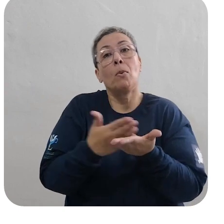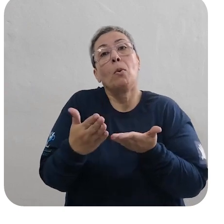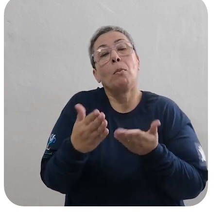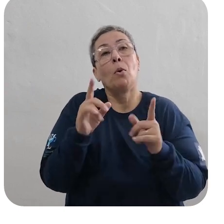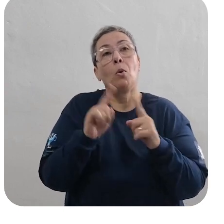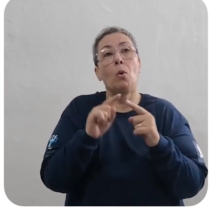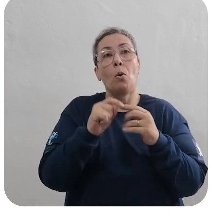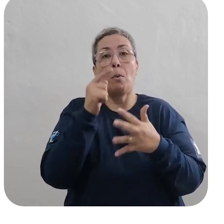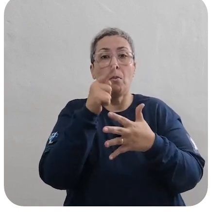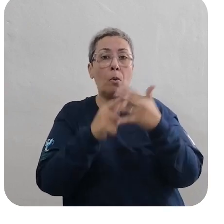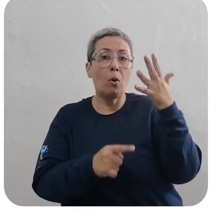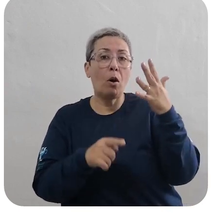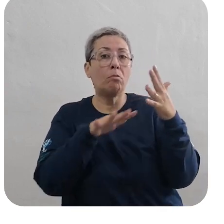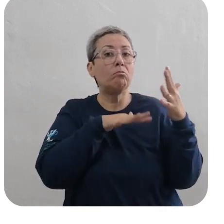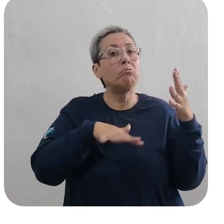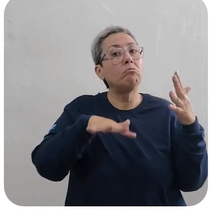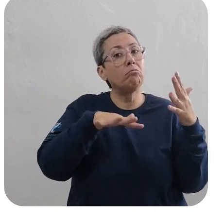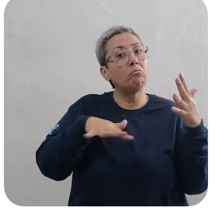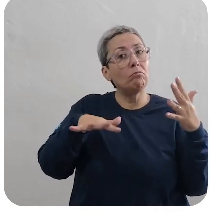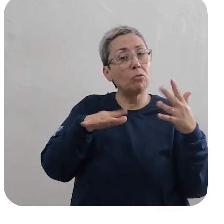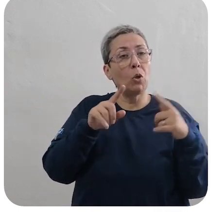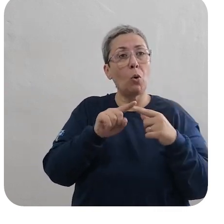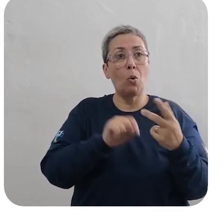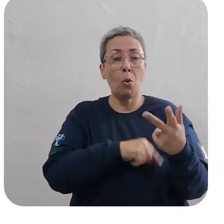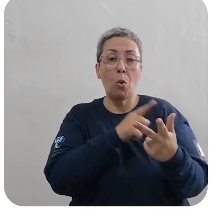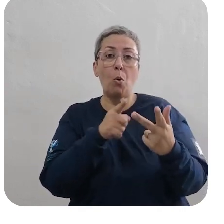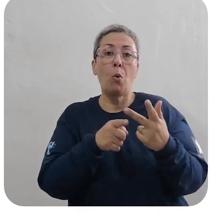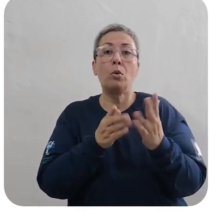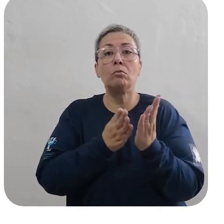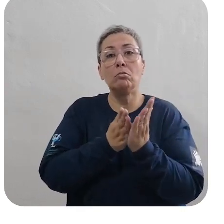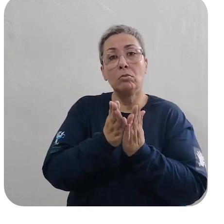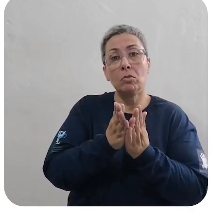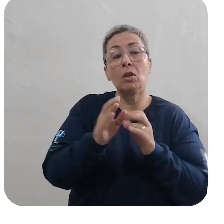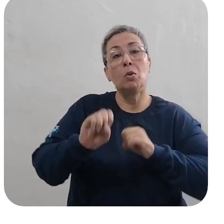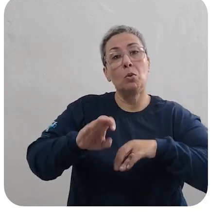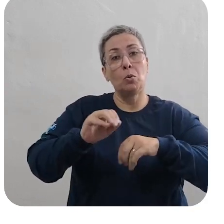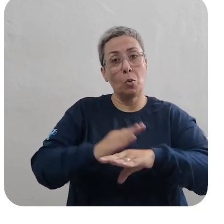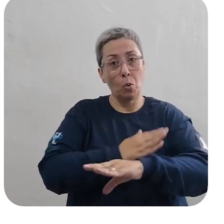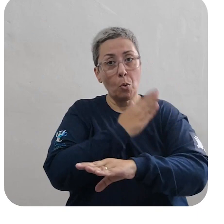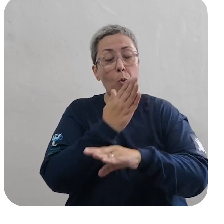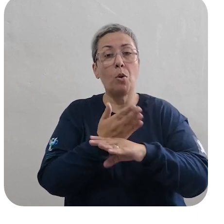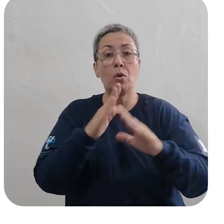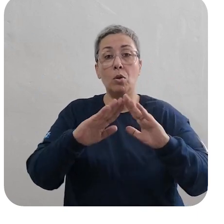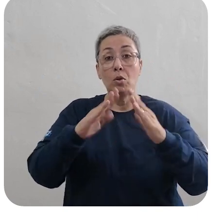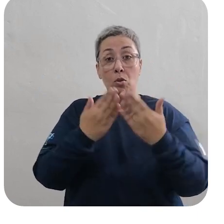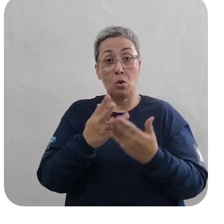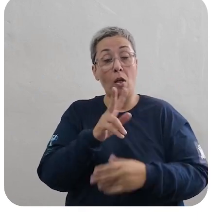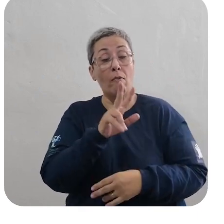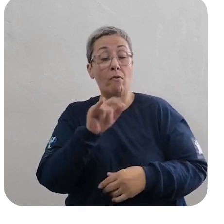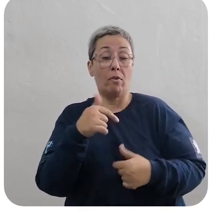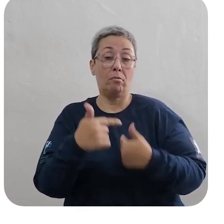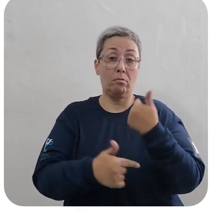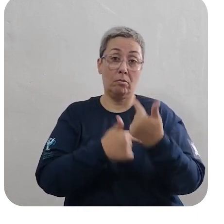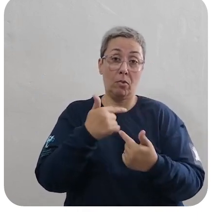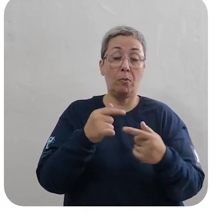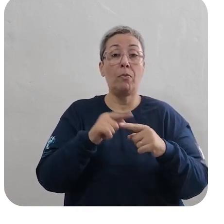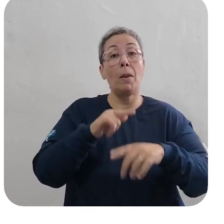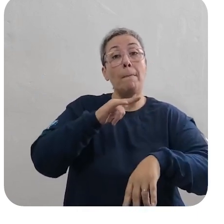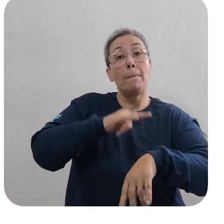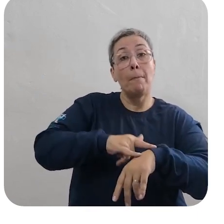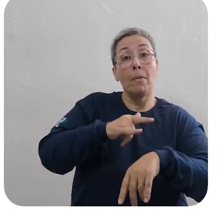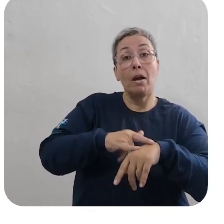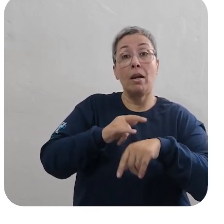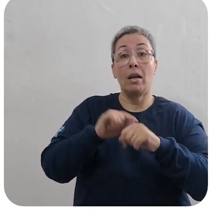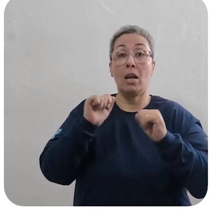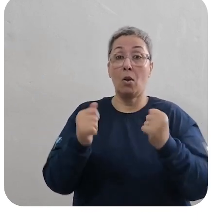começar definindo os espaços, outro aspecto da educação integral da escola que iremos trabalhar. Banheiro